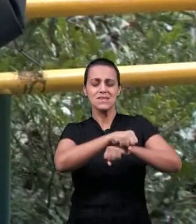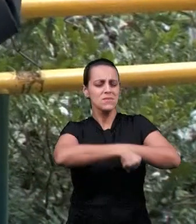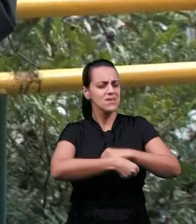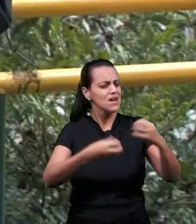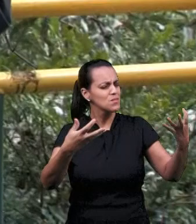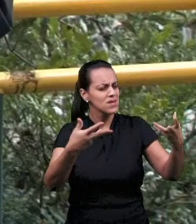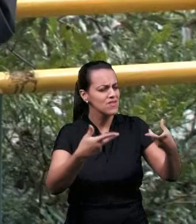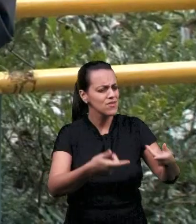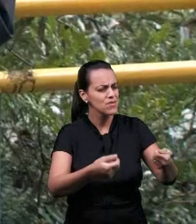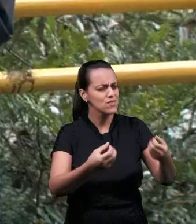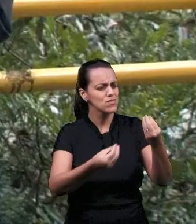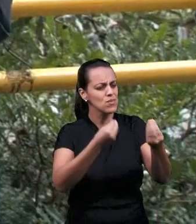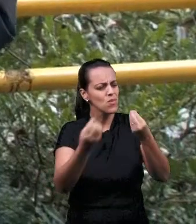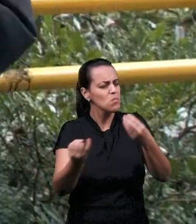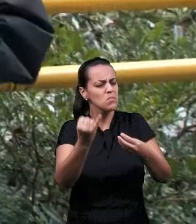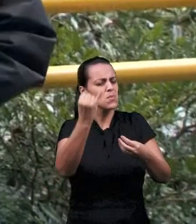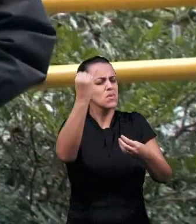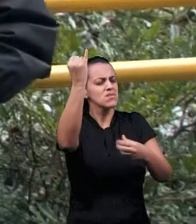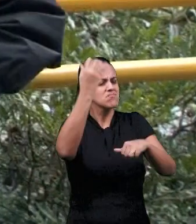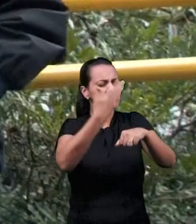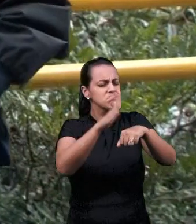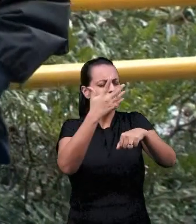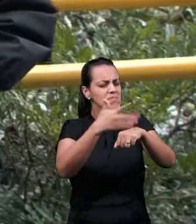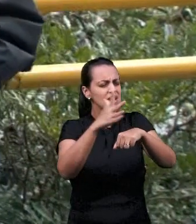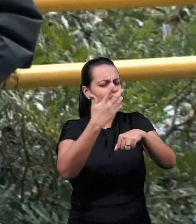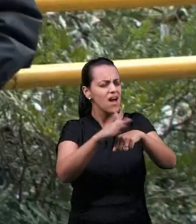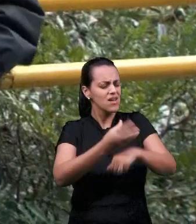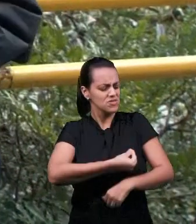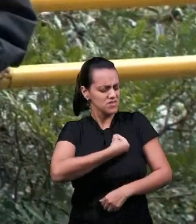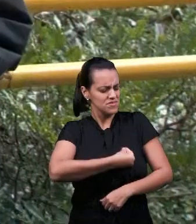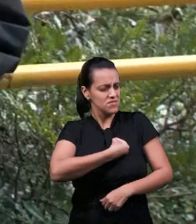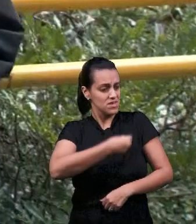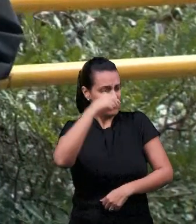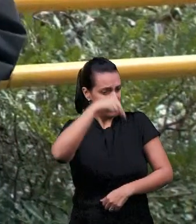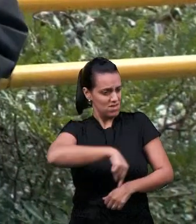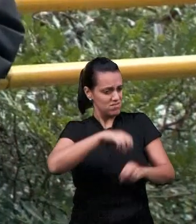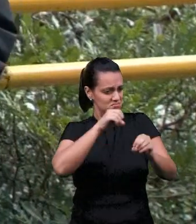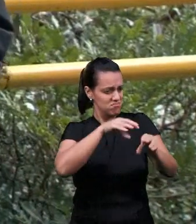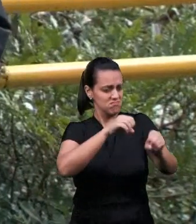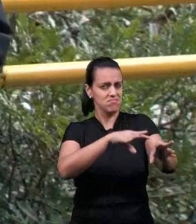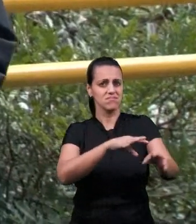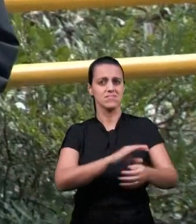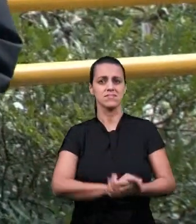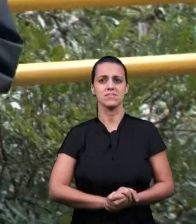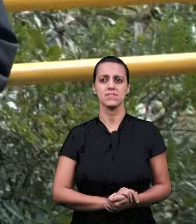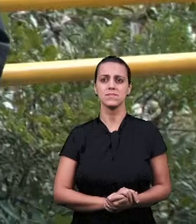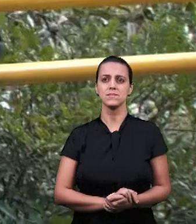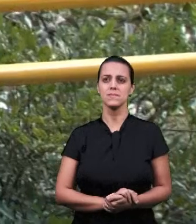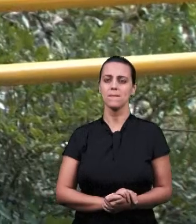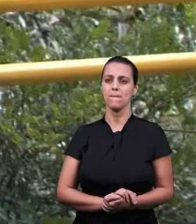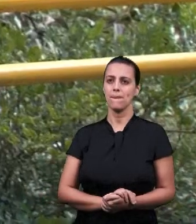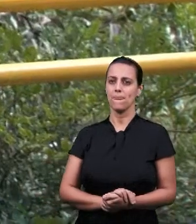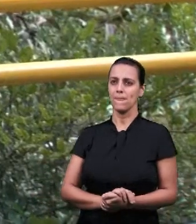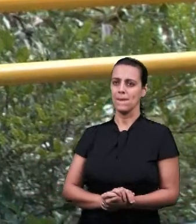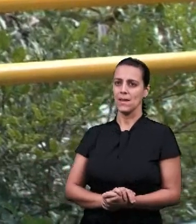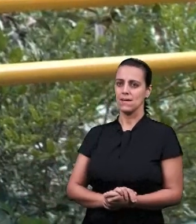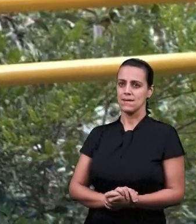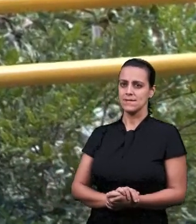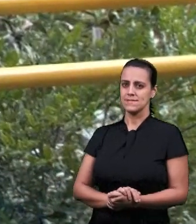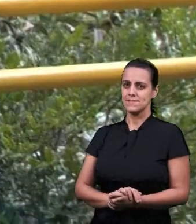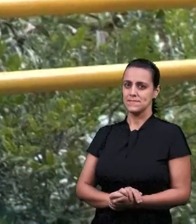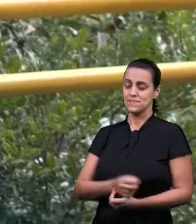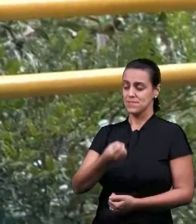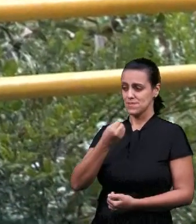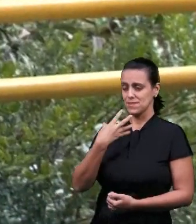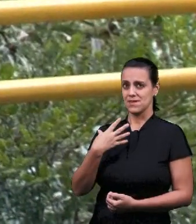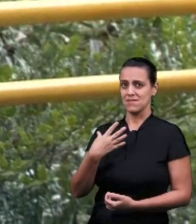da aplicação prática daquilo que foi ensinado aqui na vida das nossas irmãs? Bem, em primeiro lugar,